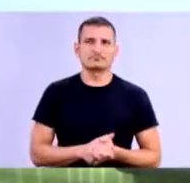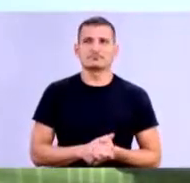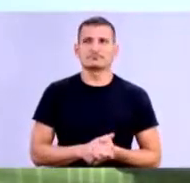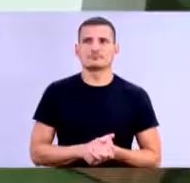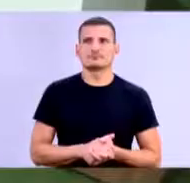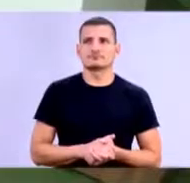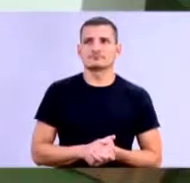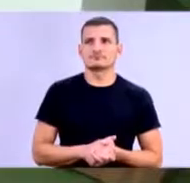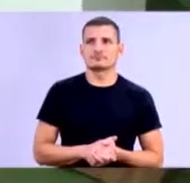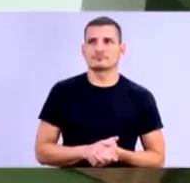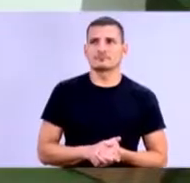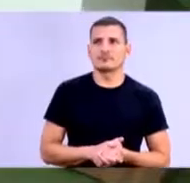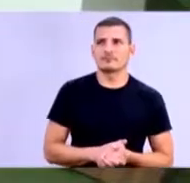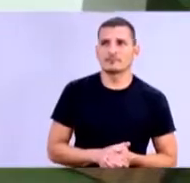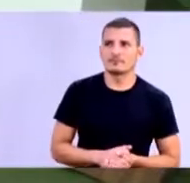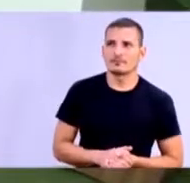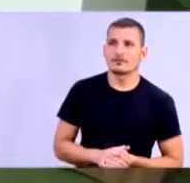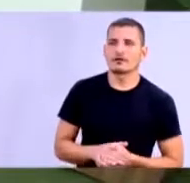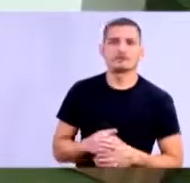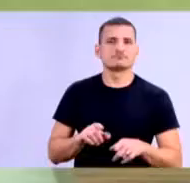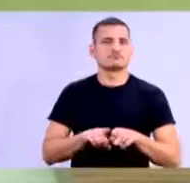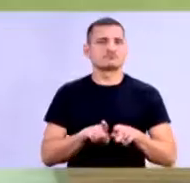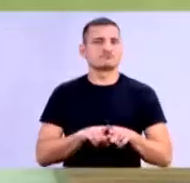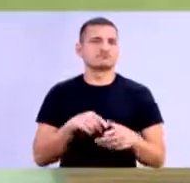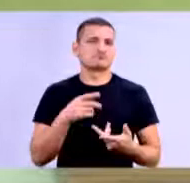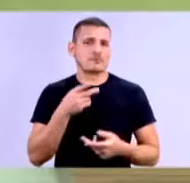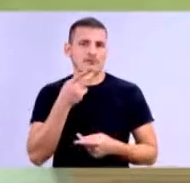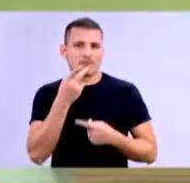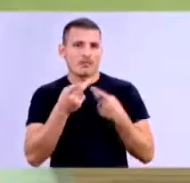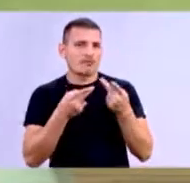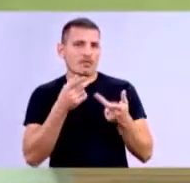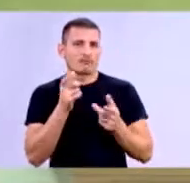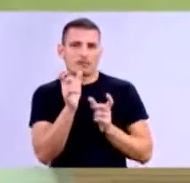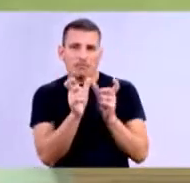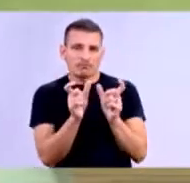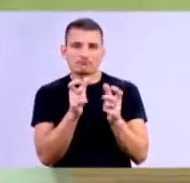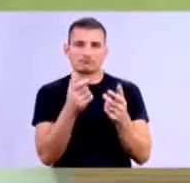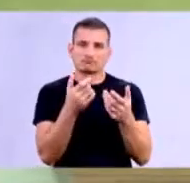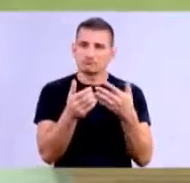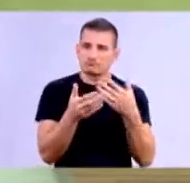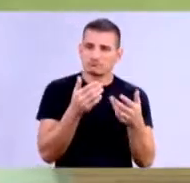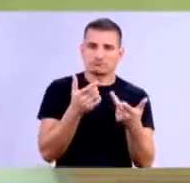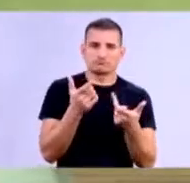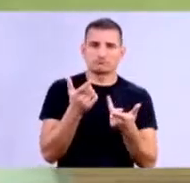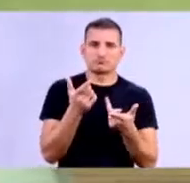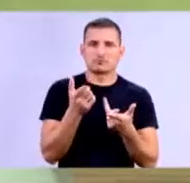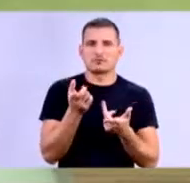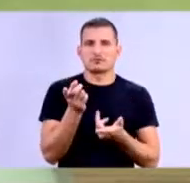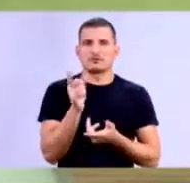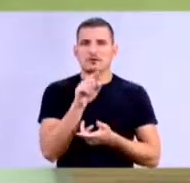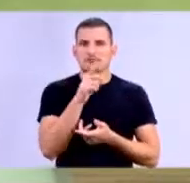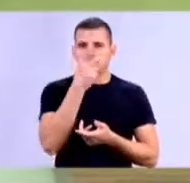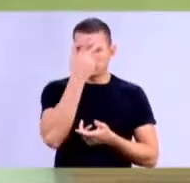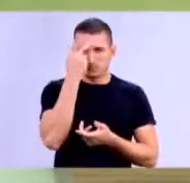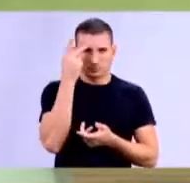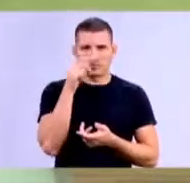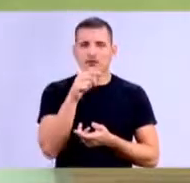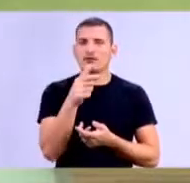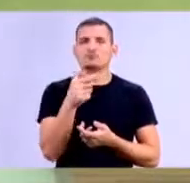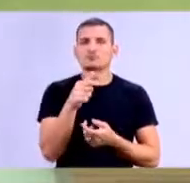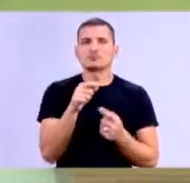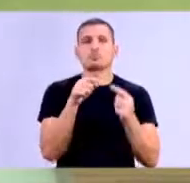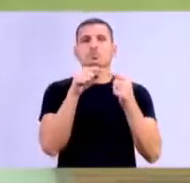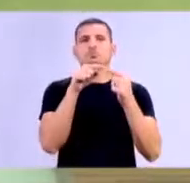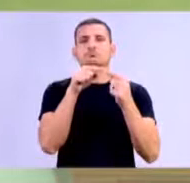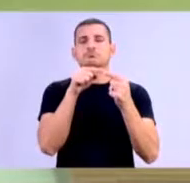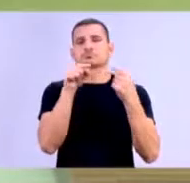E para também não falar qualquer coisa, Isso. né, para pessoas que às vezes não tem muito a ver com o assunto